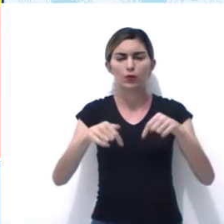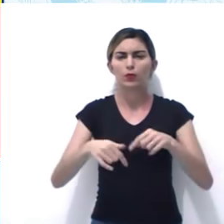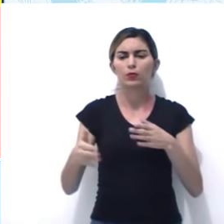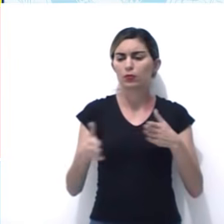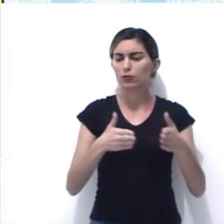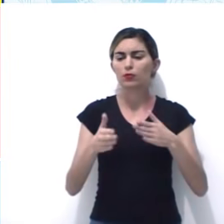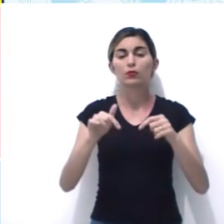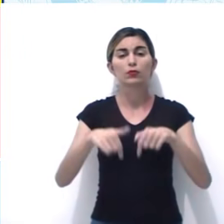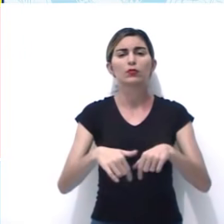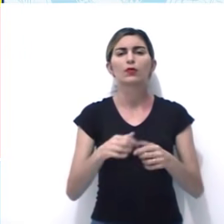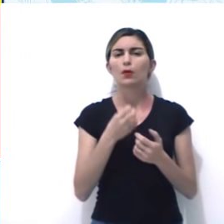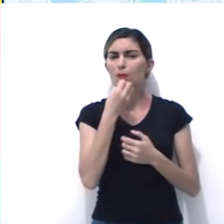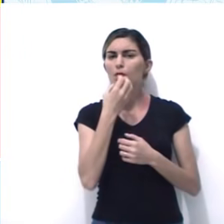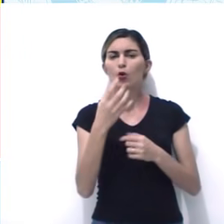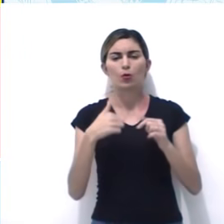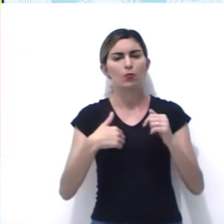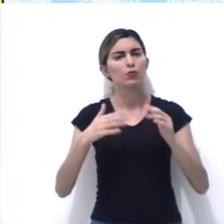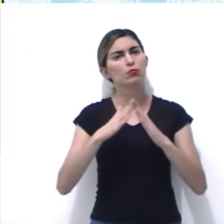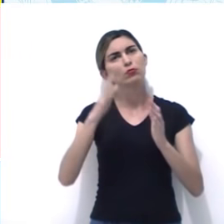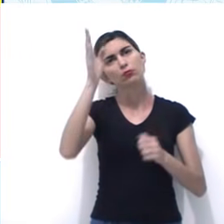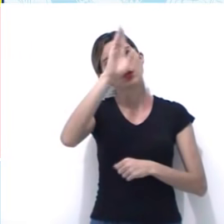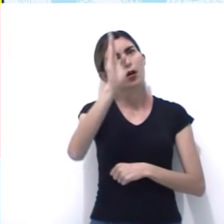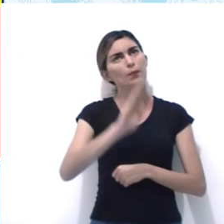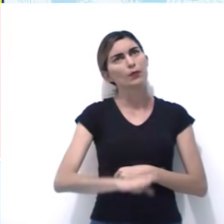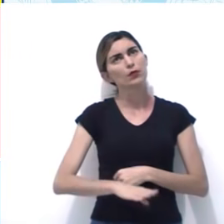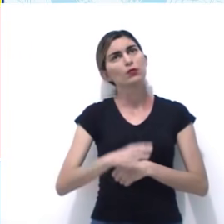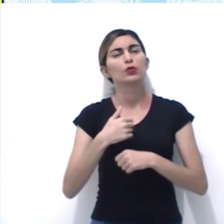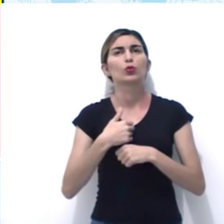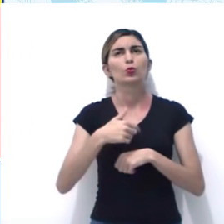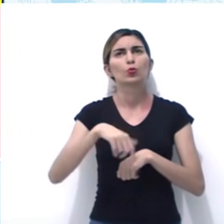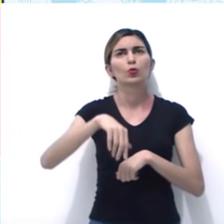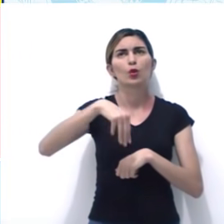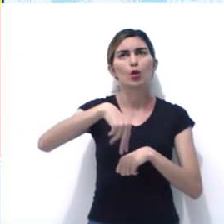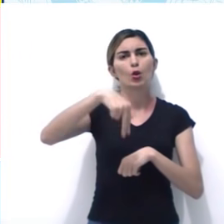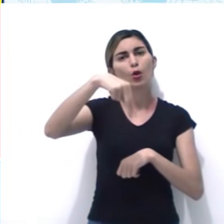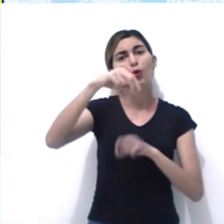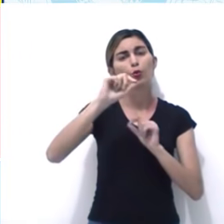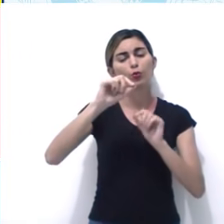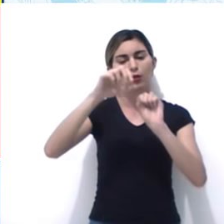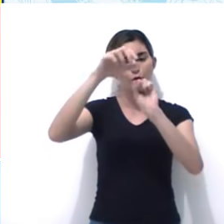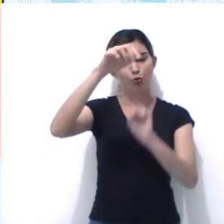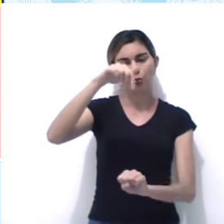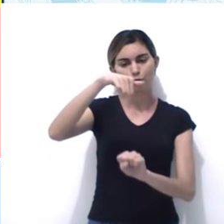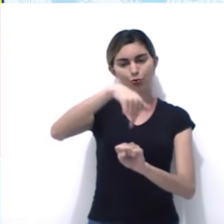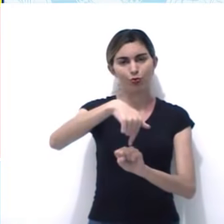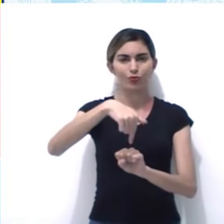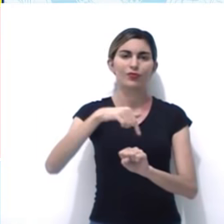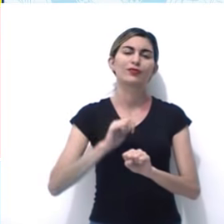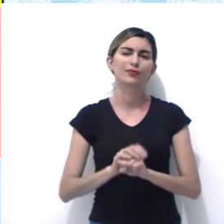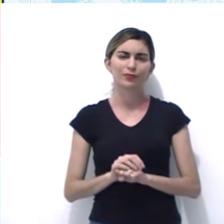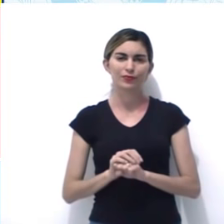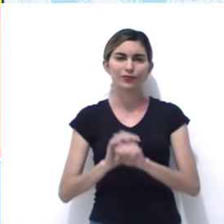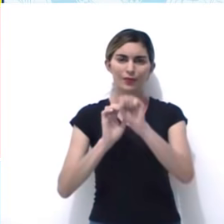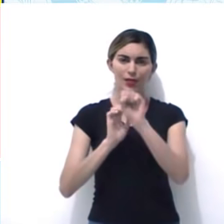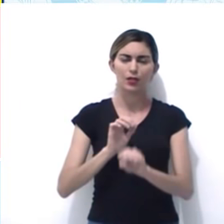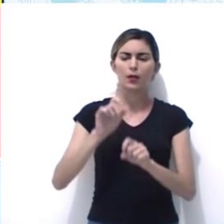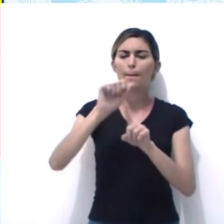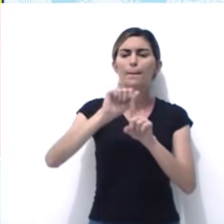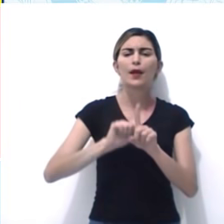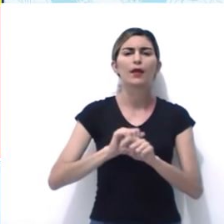bom nós moramos no brasil que fica no hemisfério sul nós estamos em que mês